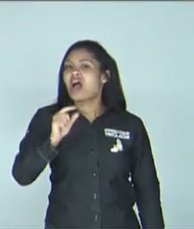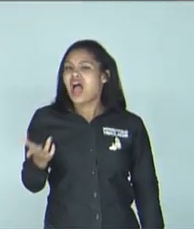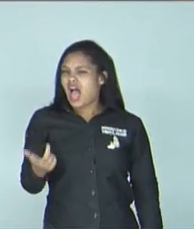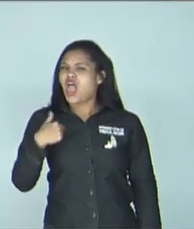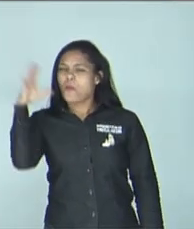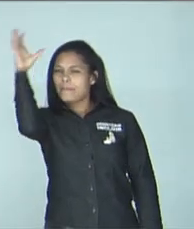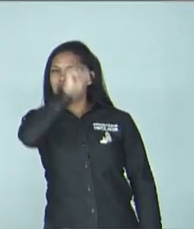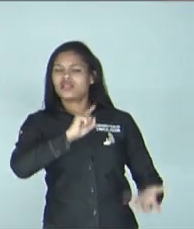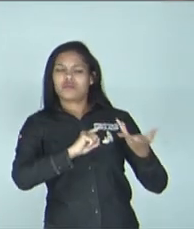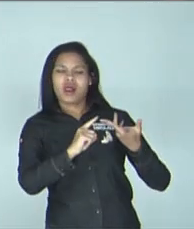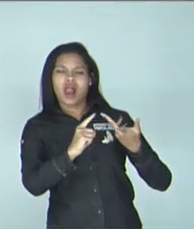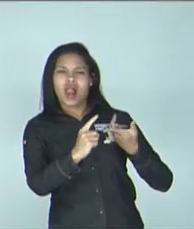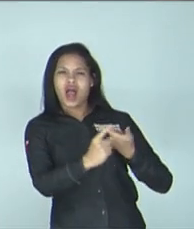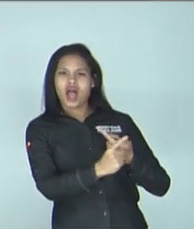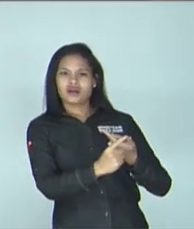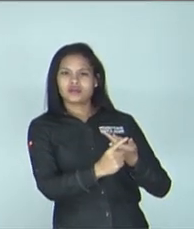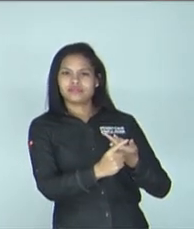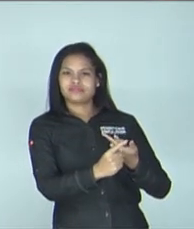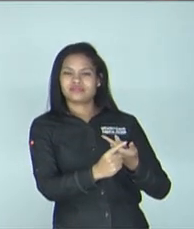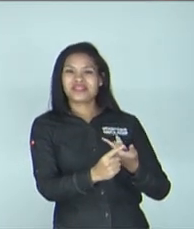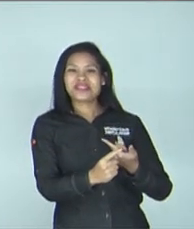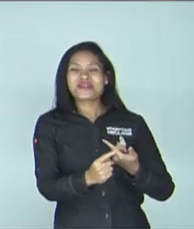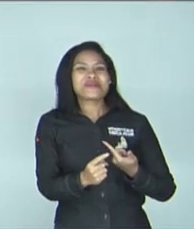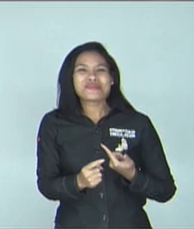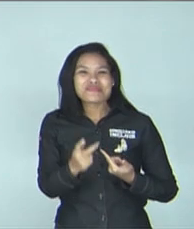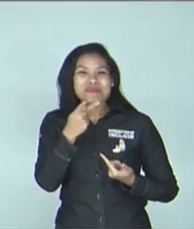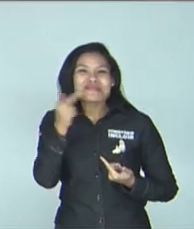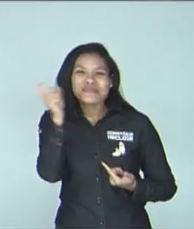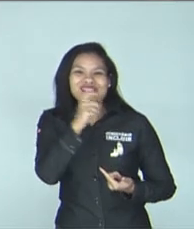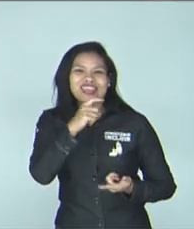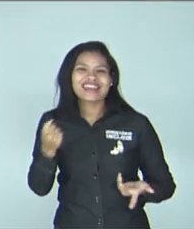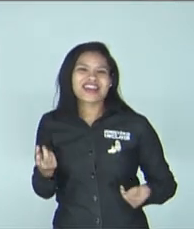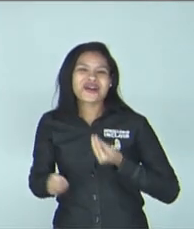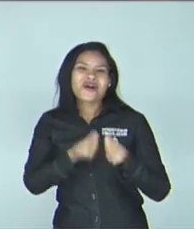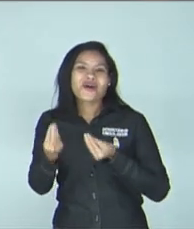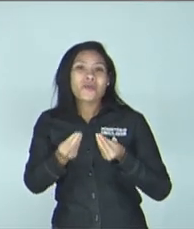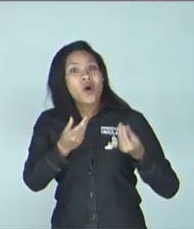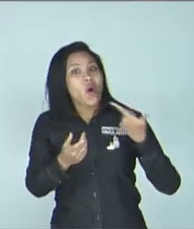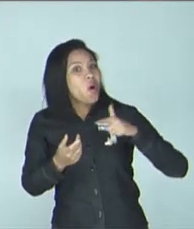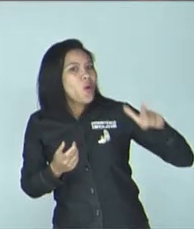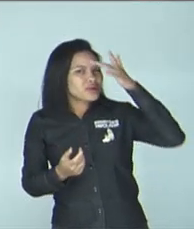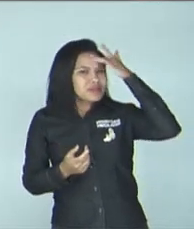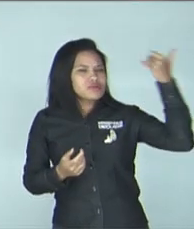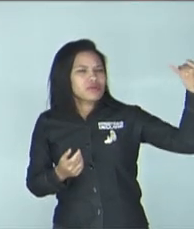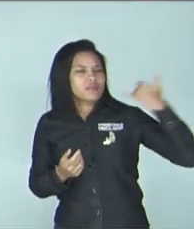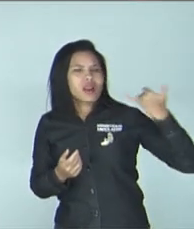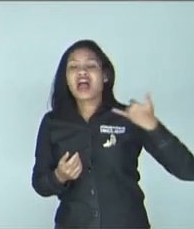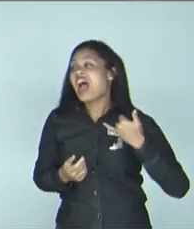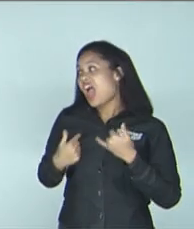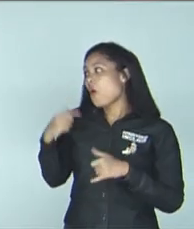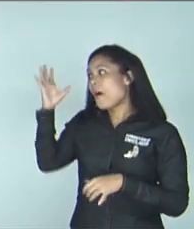estou aprendendo isso nem pensou sobre isso tá repetindo que eu vi o de outro nem refletiu sobre a própria vida